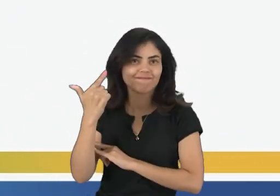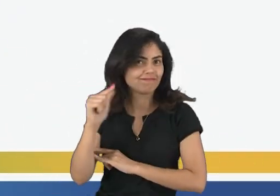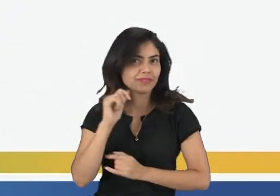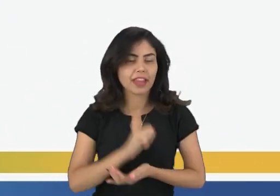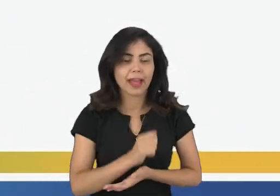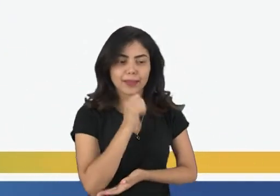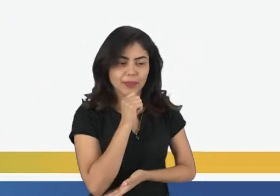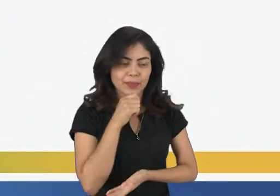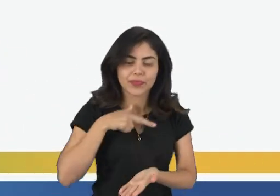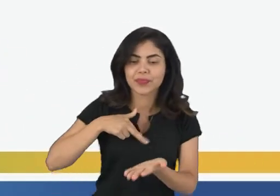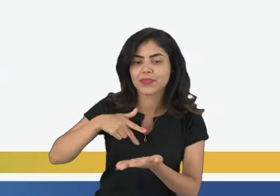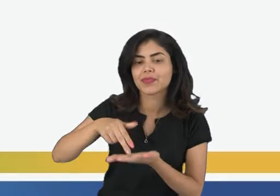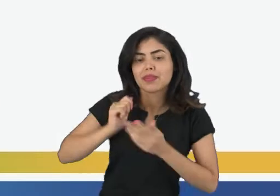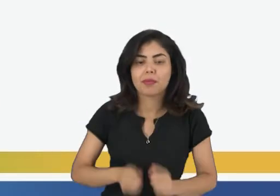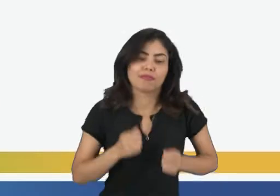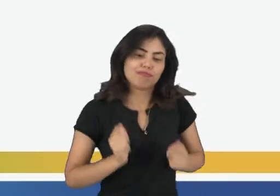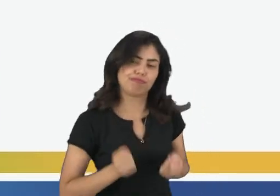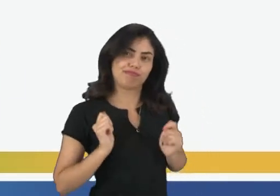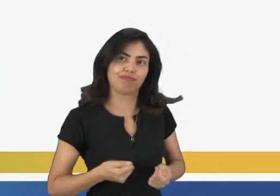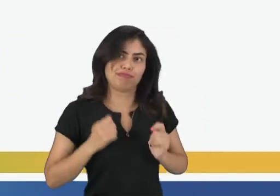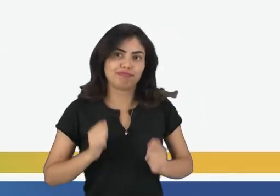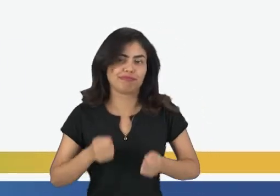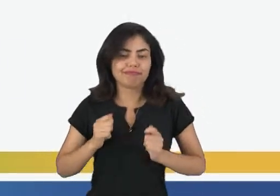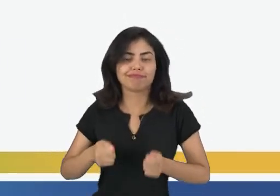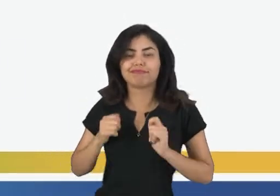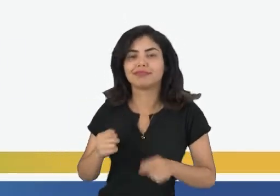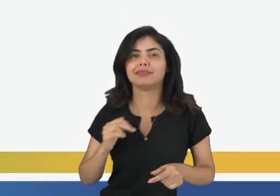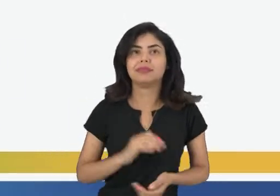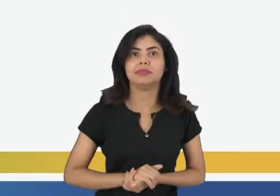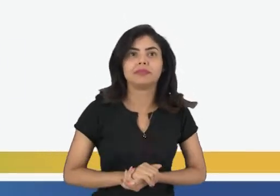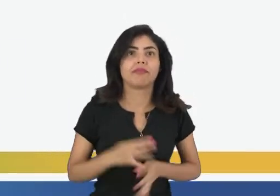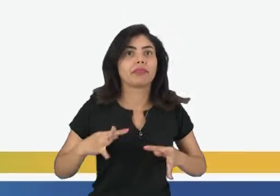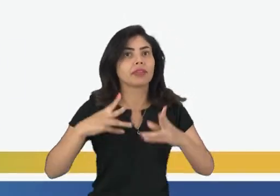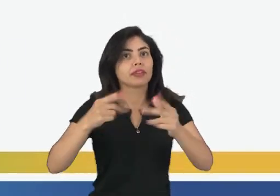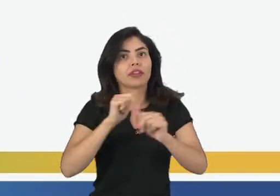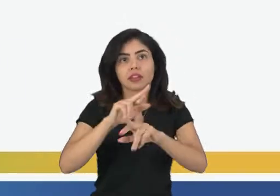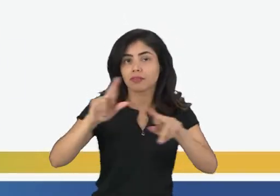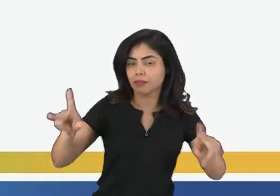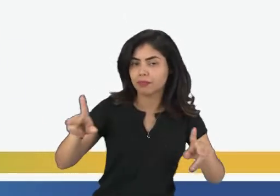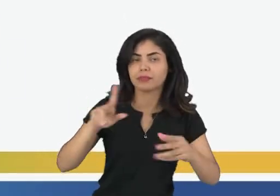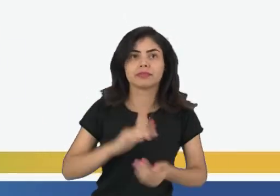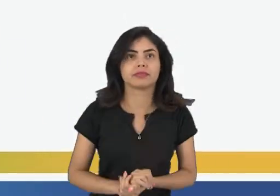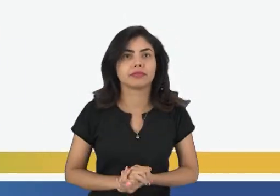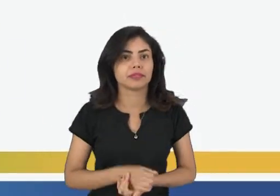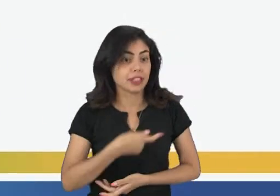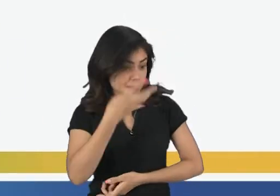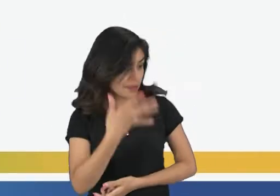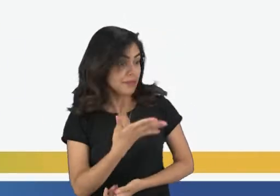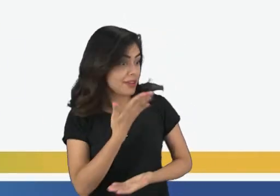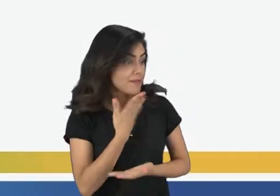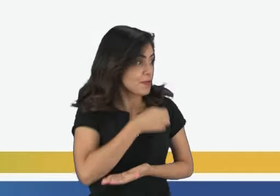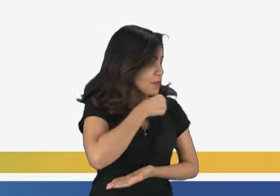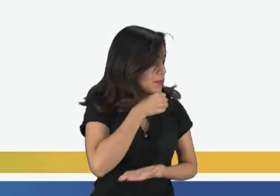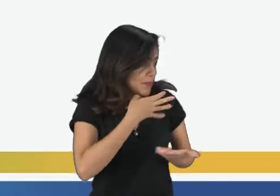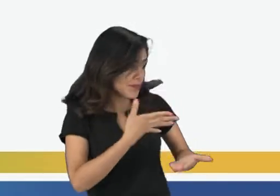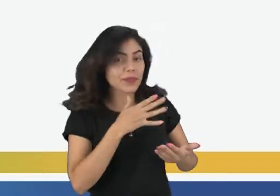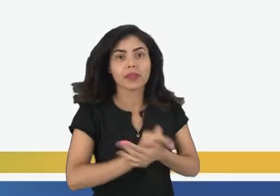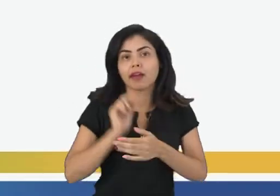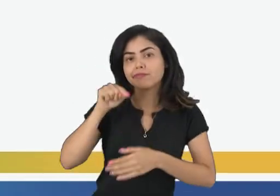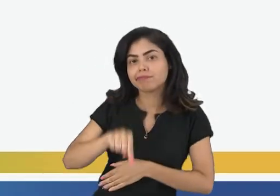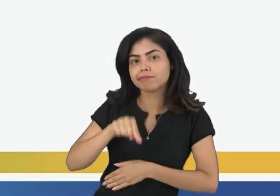gente andava de carroça. Como assim, vovô? Tudo era diferente. Conta mais, vô.